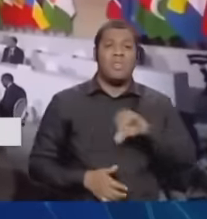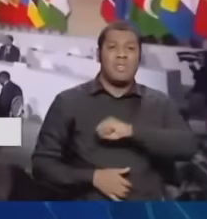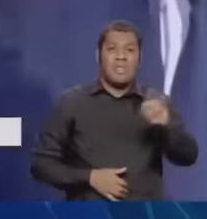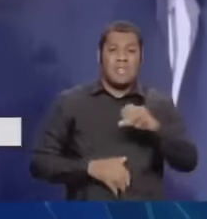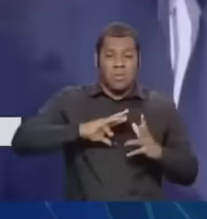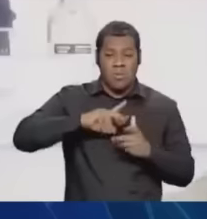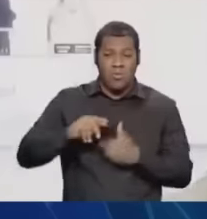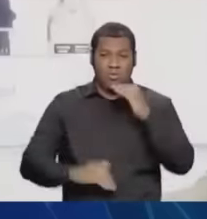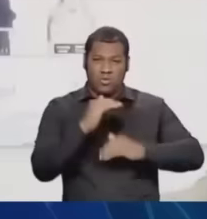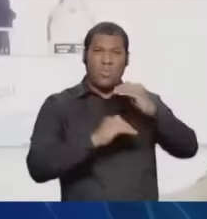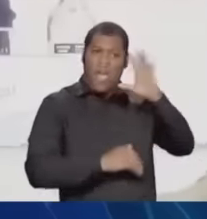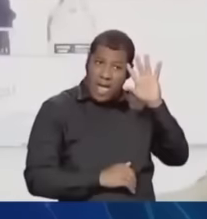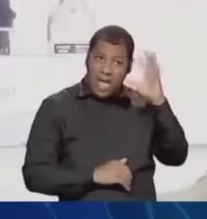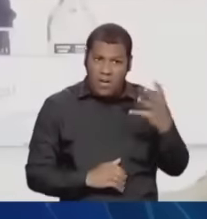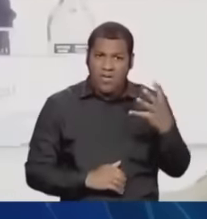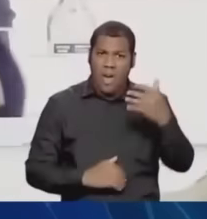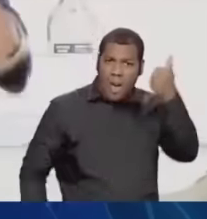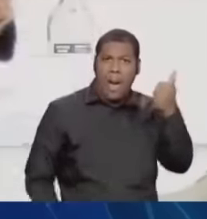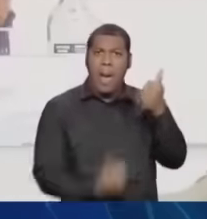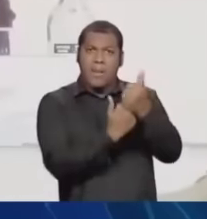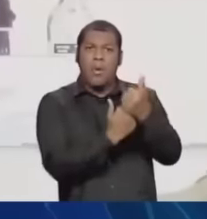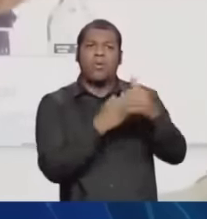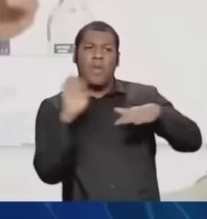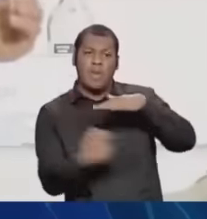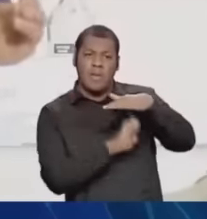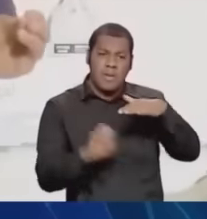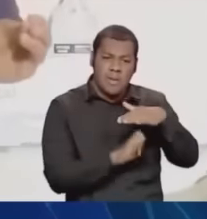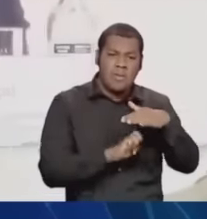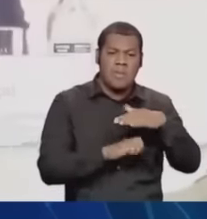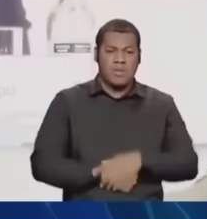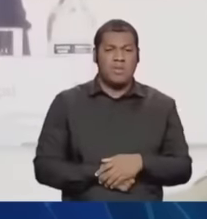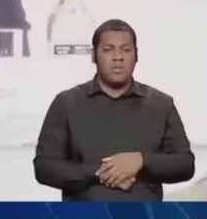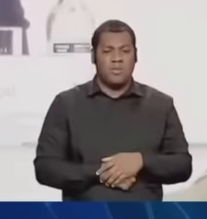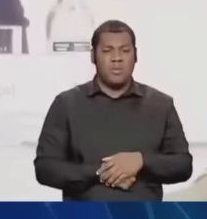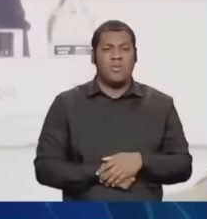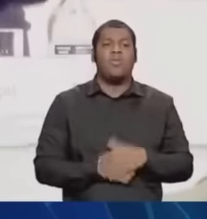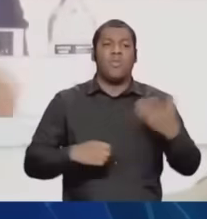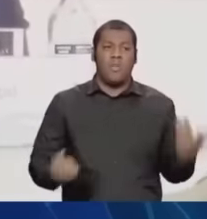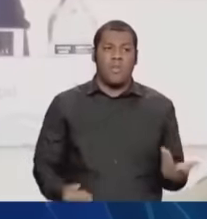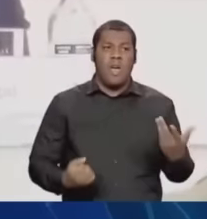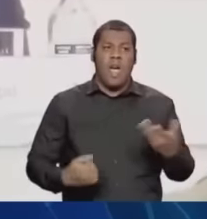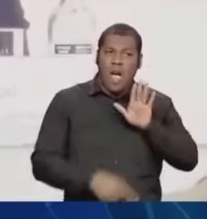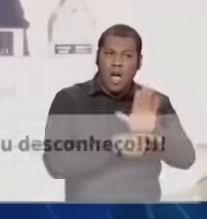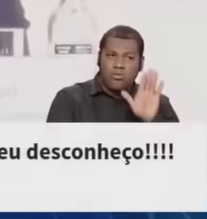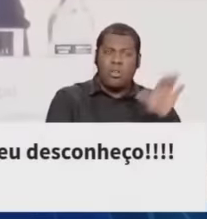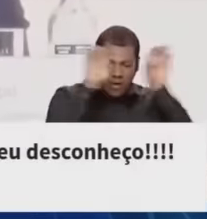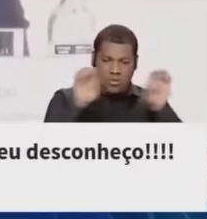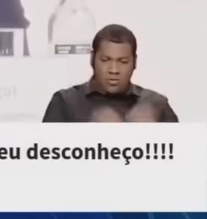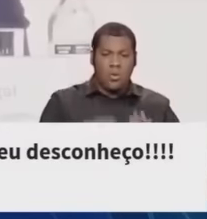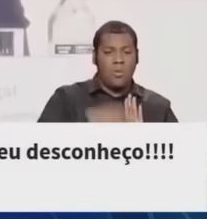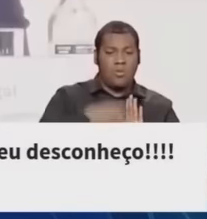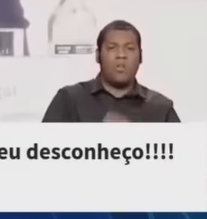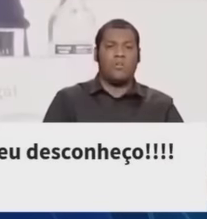Se o mundo desenvolvido resolvesse financiar empresas para construir as necessidades de infraestrutura daquele plano, a